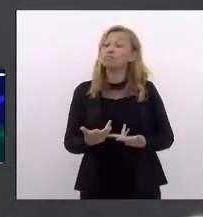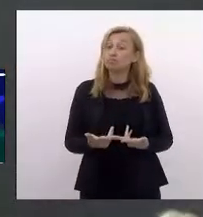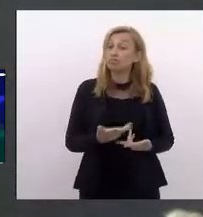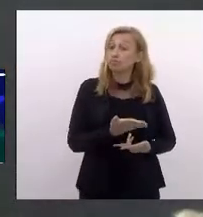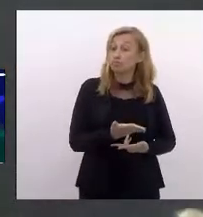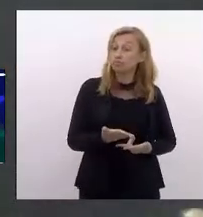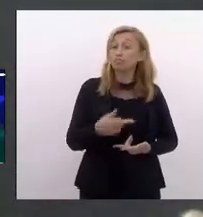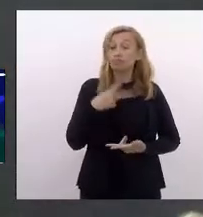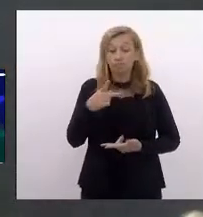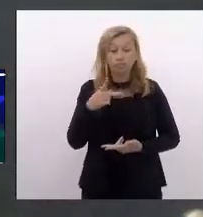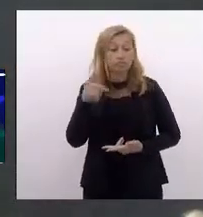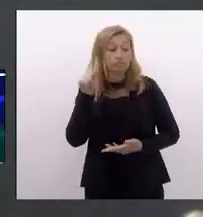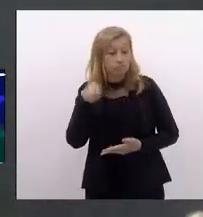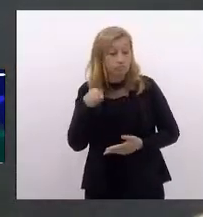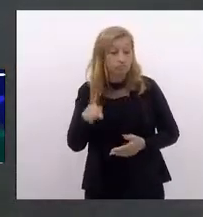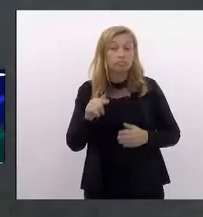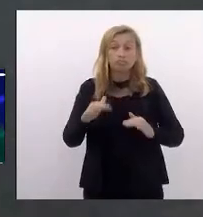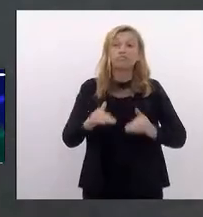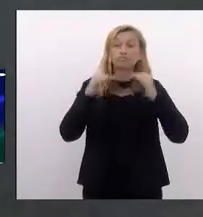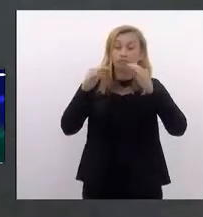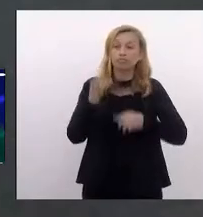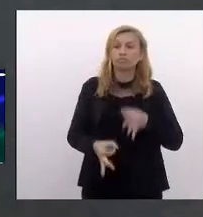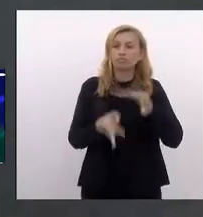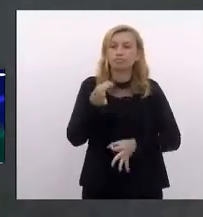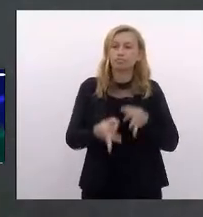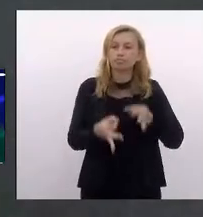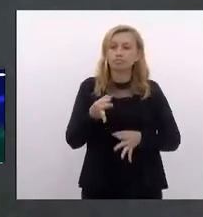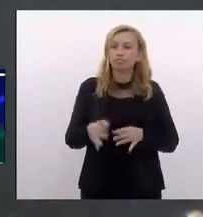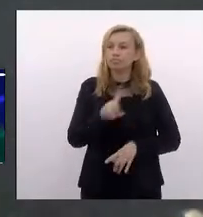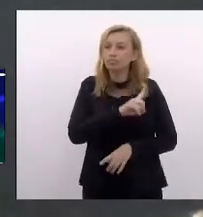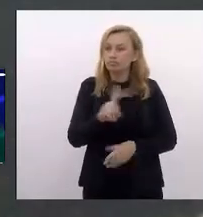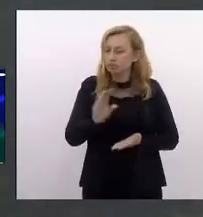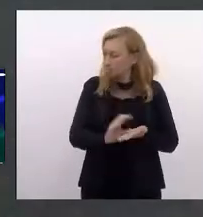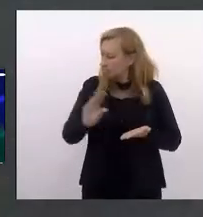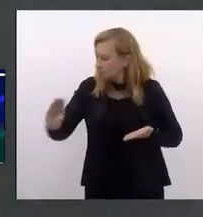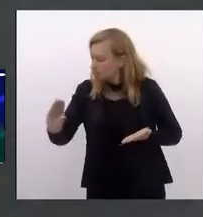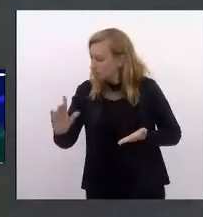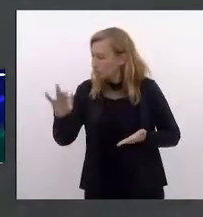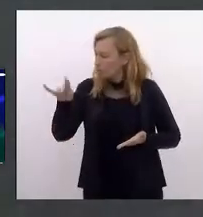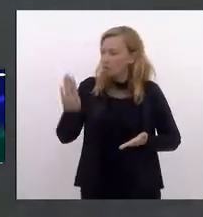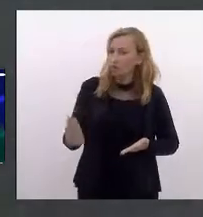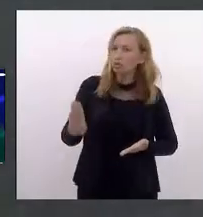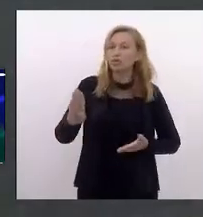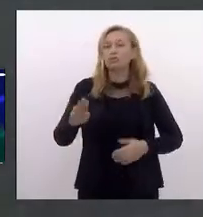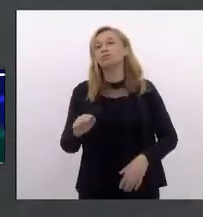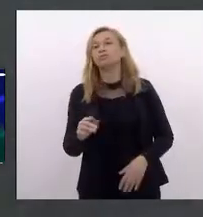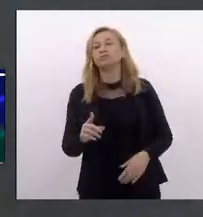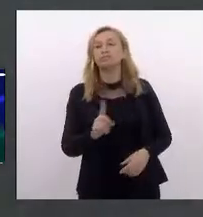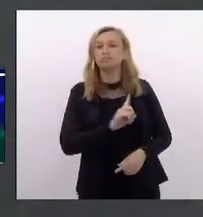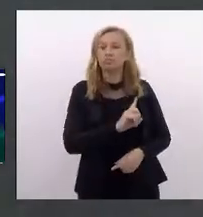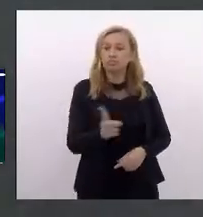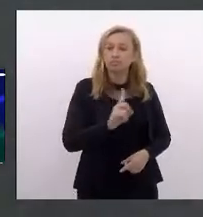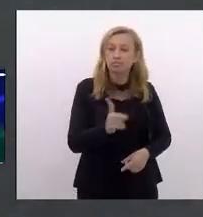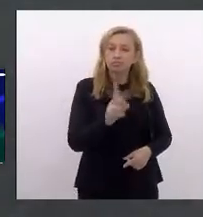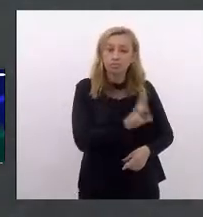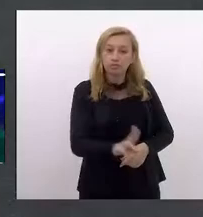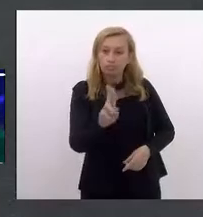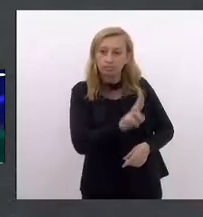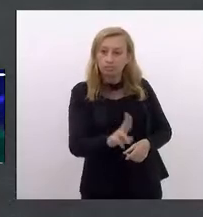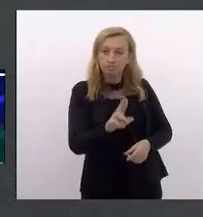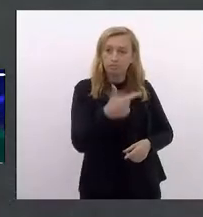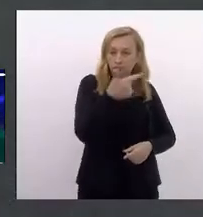ações colocadas pelo Tribunal de Contas desde o não repasse ao fundeb desde a não-utilização